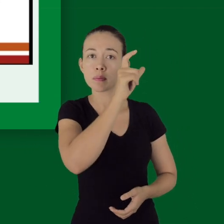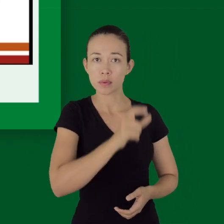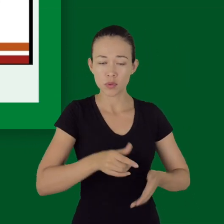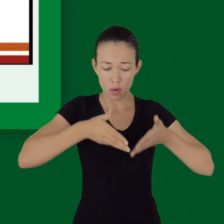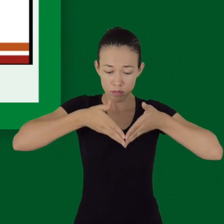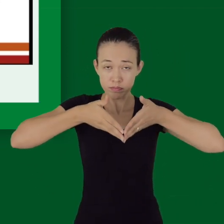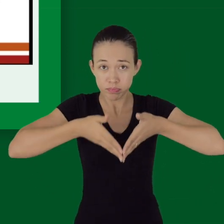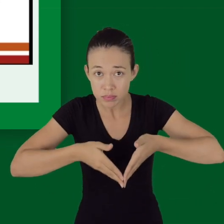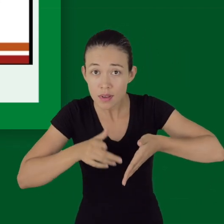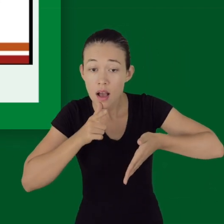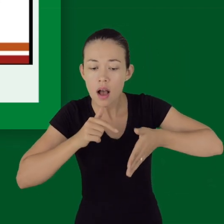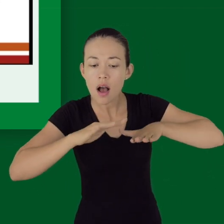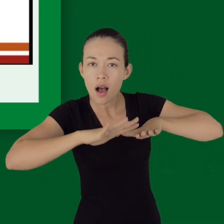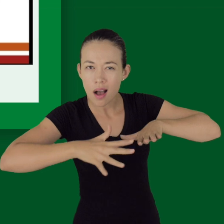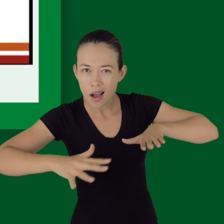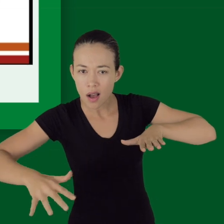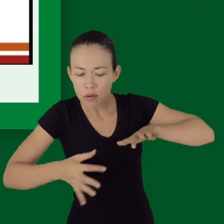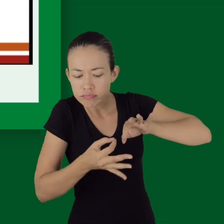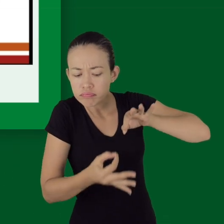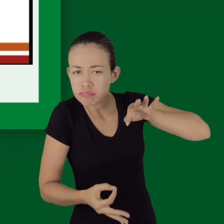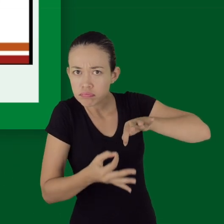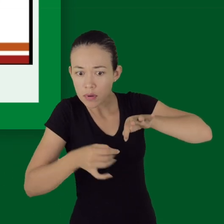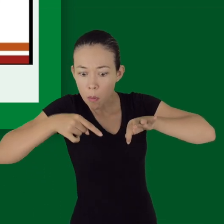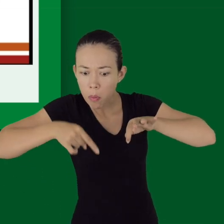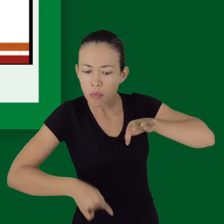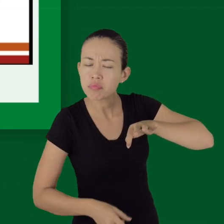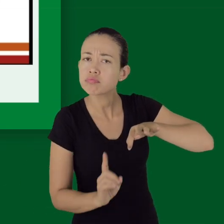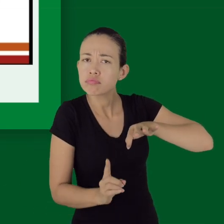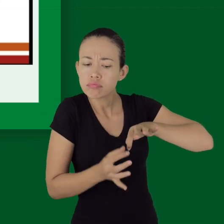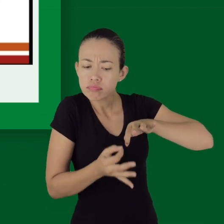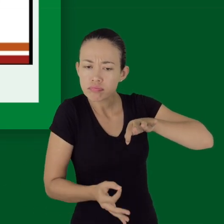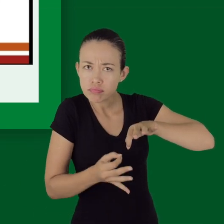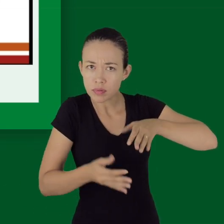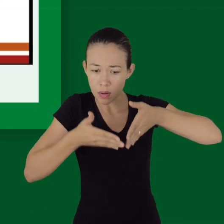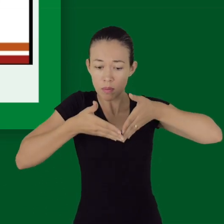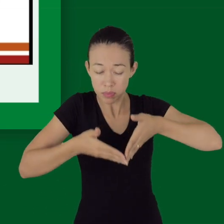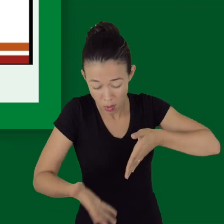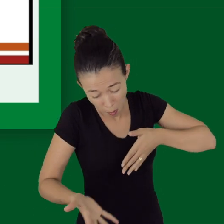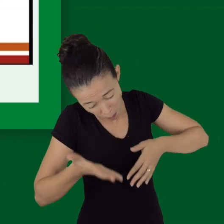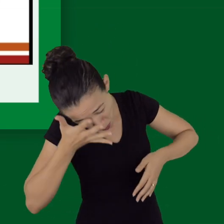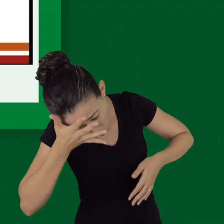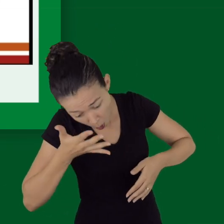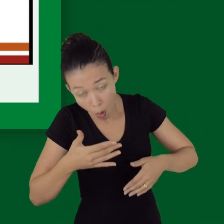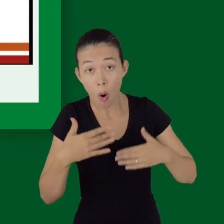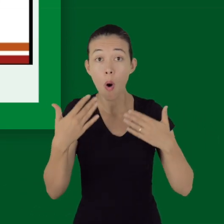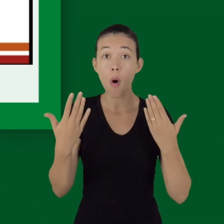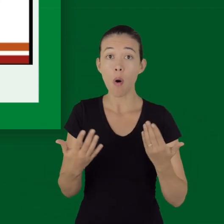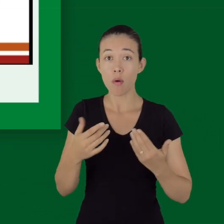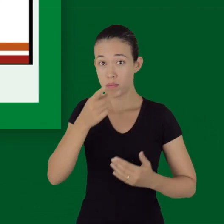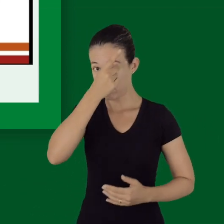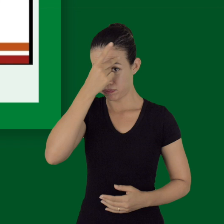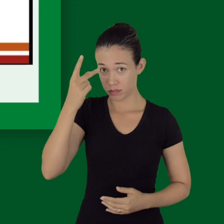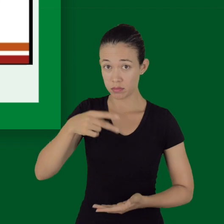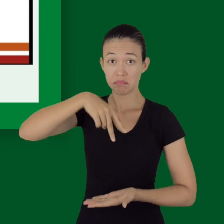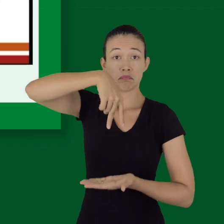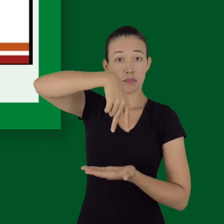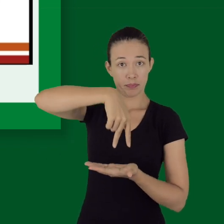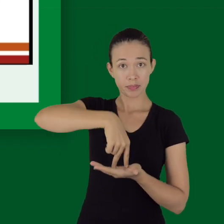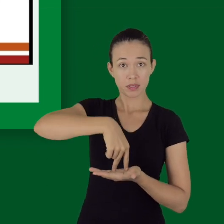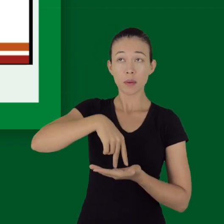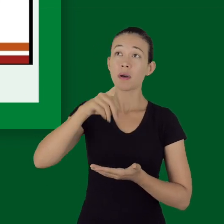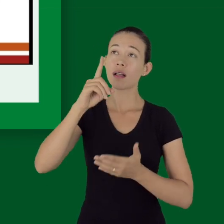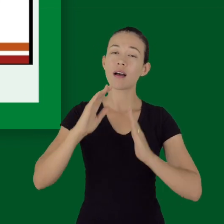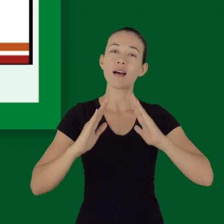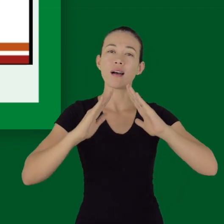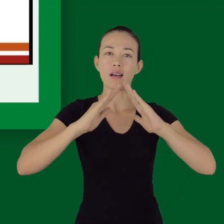caiu um impacto sobre a cabeça. De laje, às vezes você atende muito paciente que a laje cai na cabeça, né? Ou uma telha